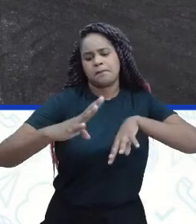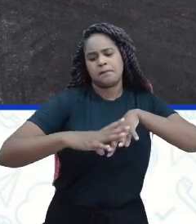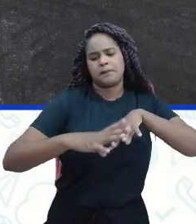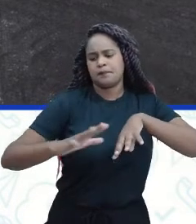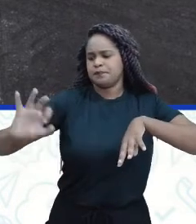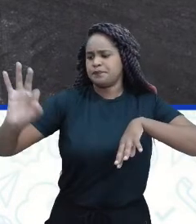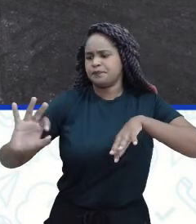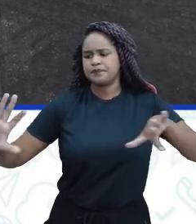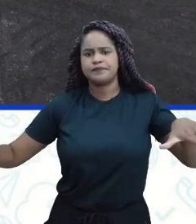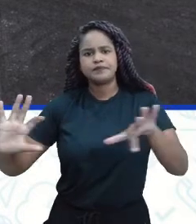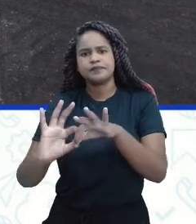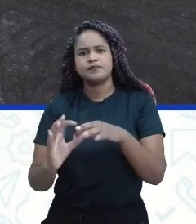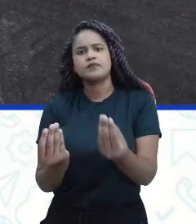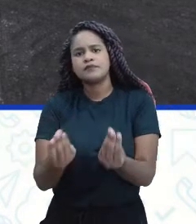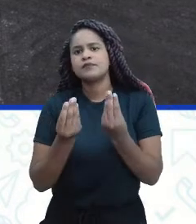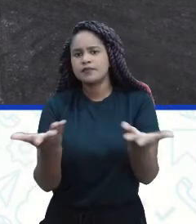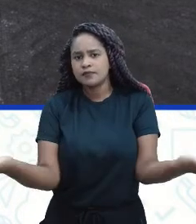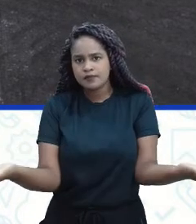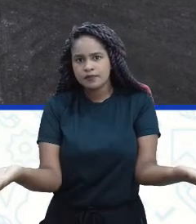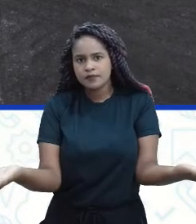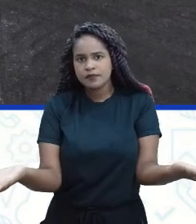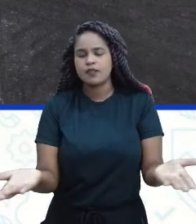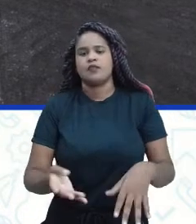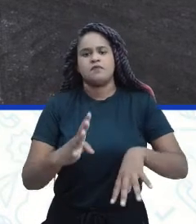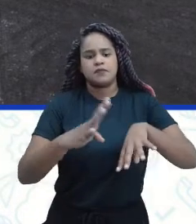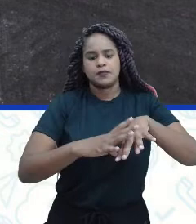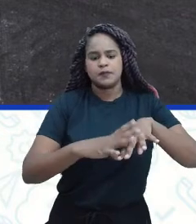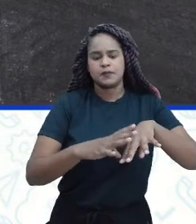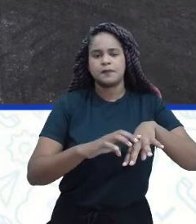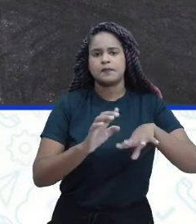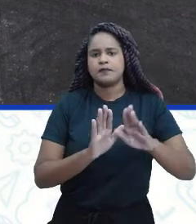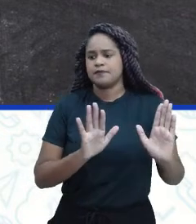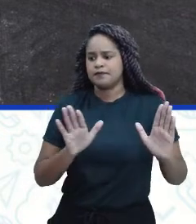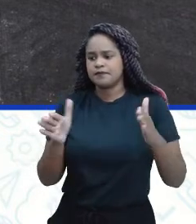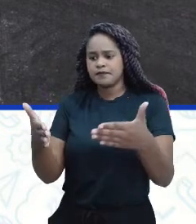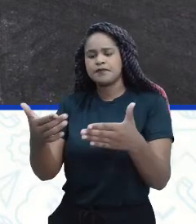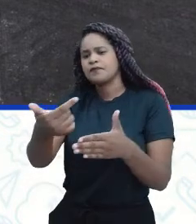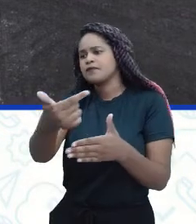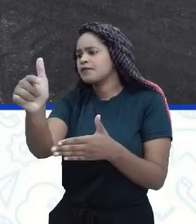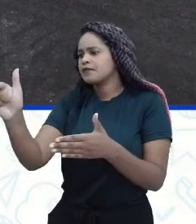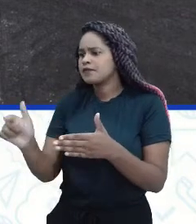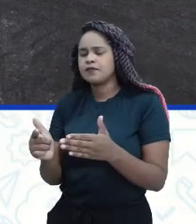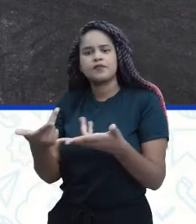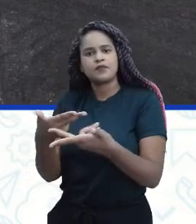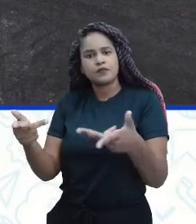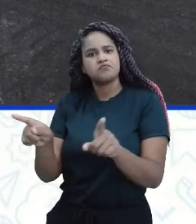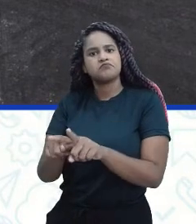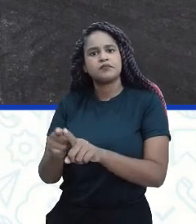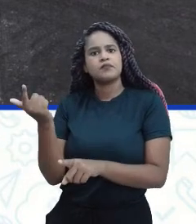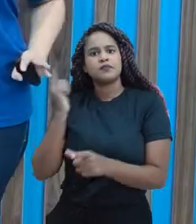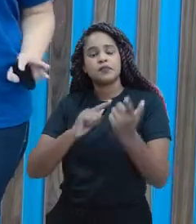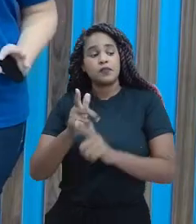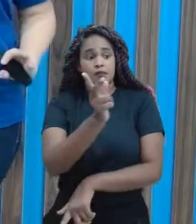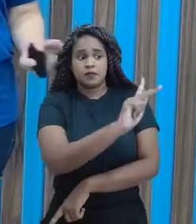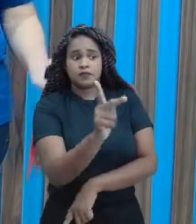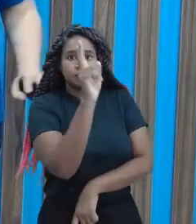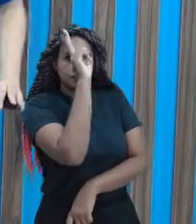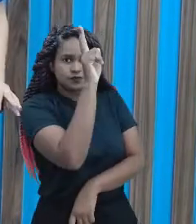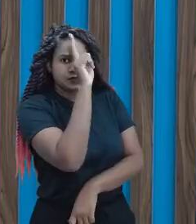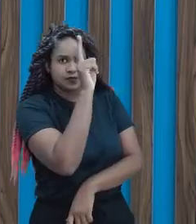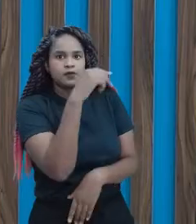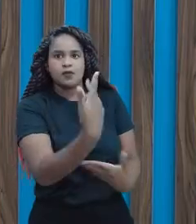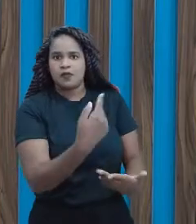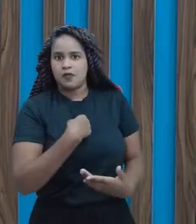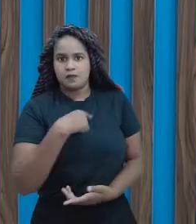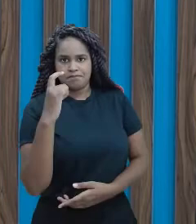matemática que, na verdade, deixa de ser matemática para dar propriedade para tantas outras coisas, não é verdade? O professor de História está aqui, já não me deixa